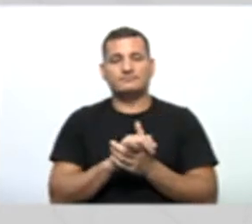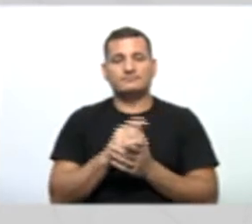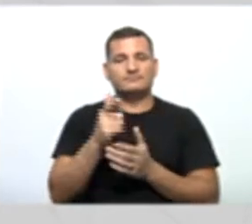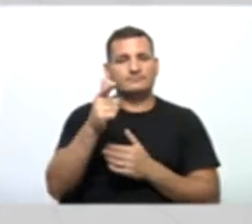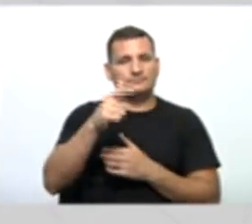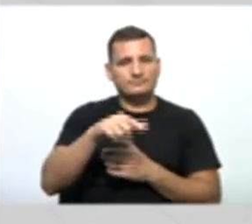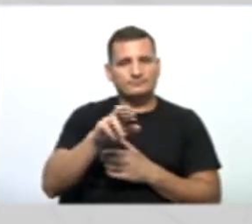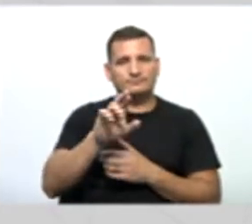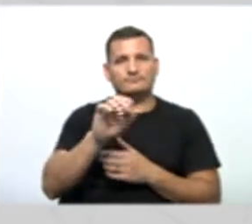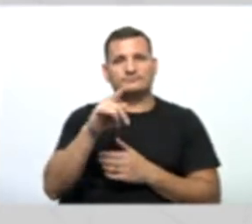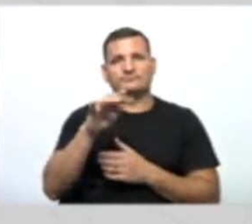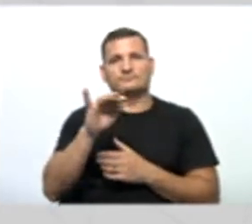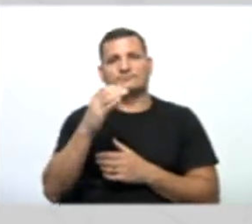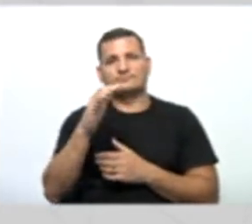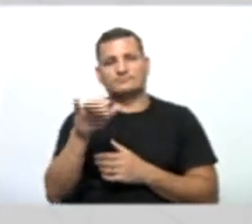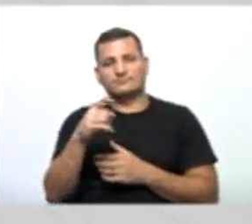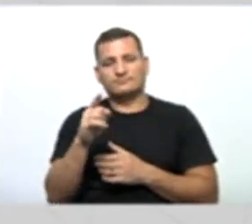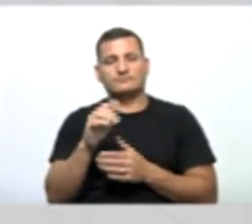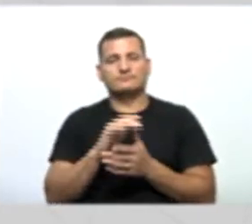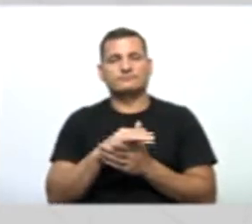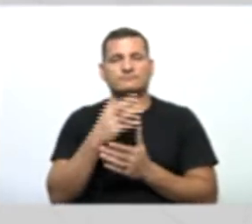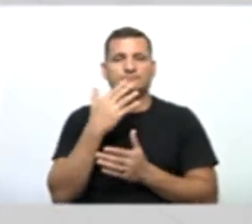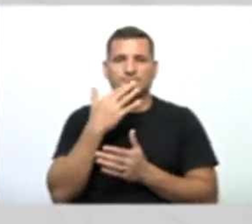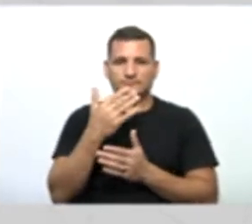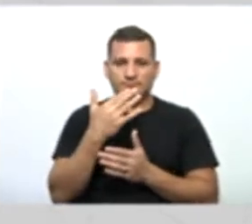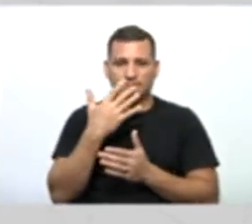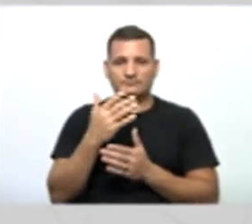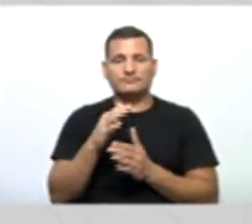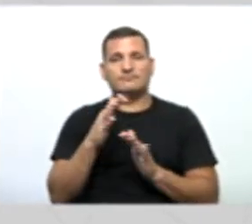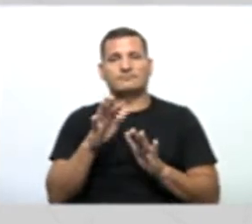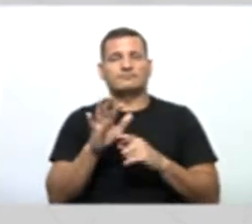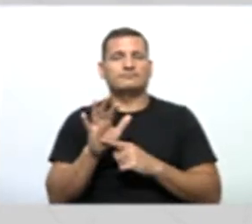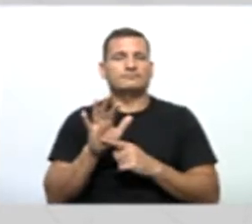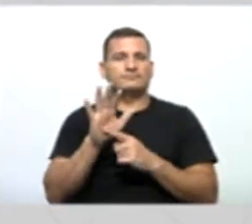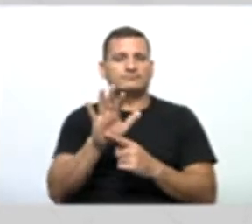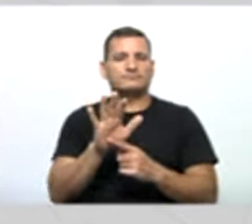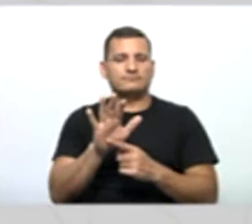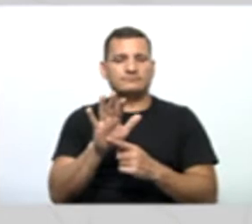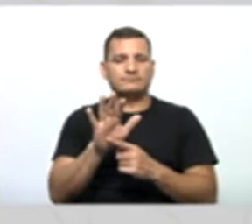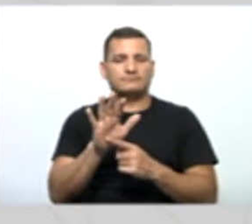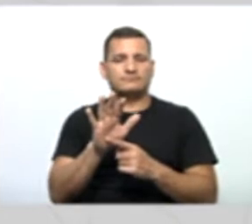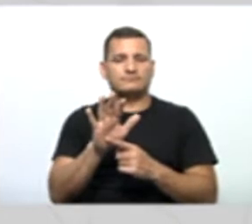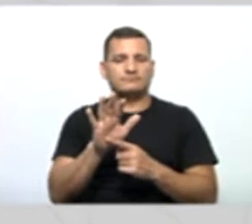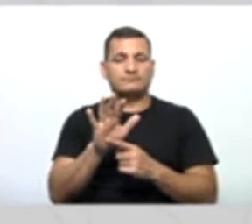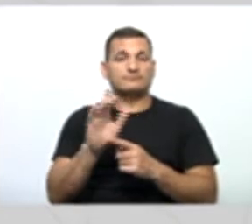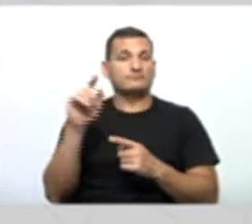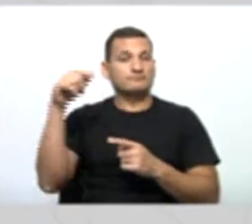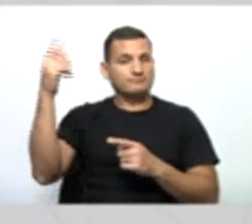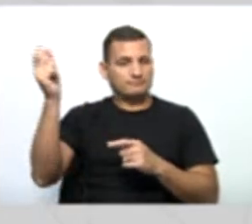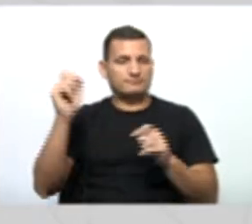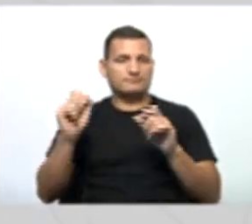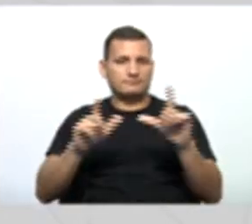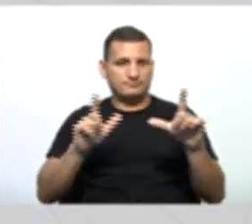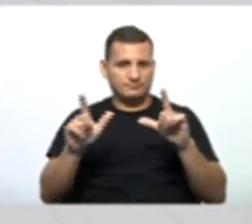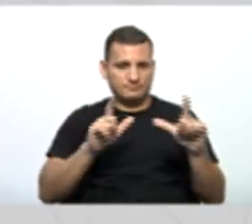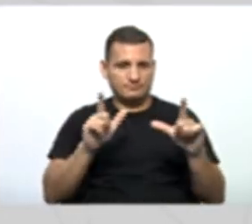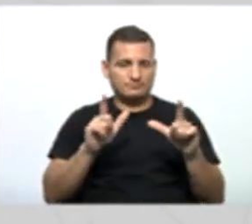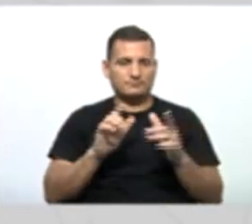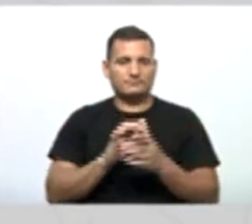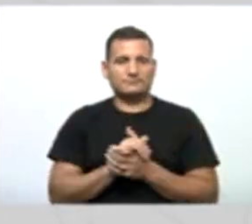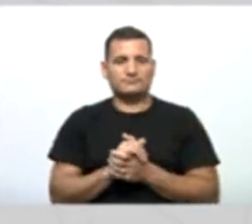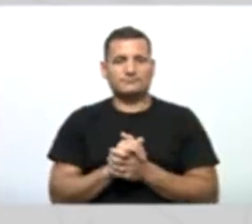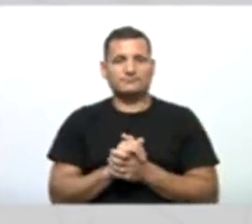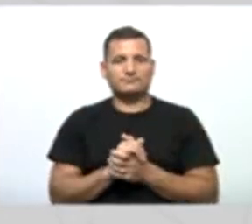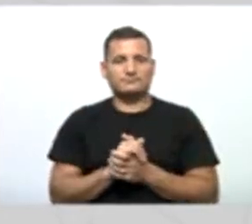repetição, como contraste. Só que isso eu vou mostrar nos próximos slides. Só vou voltar